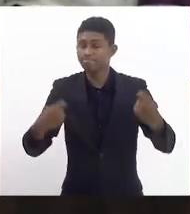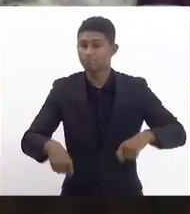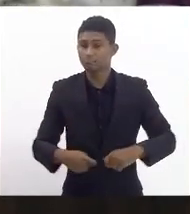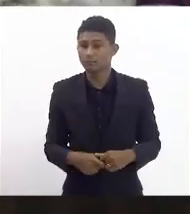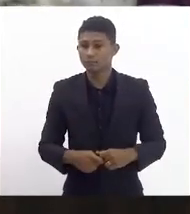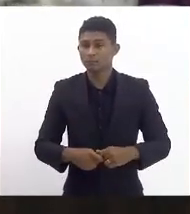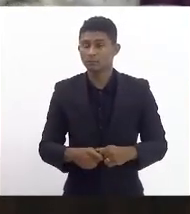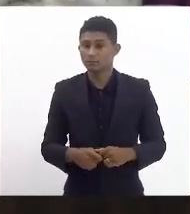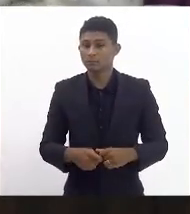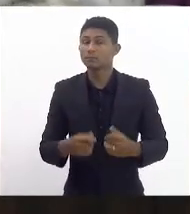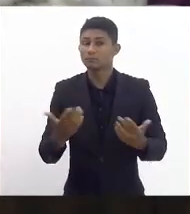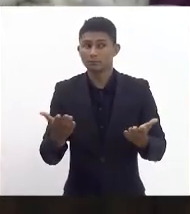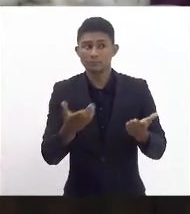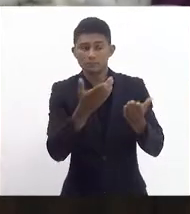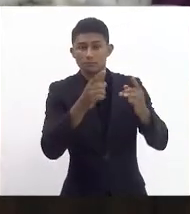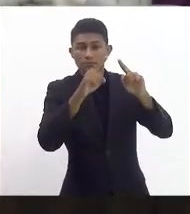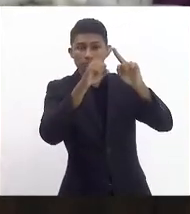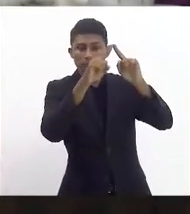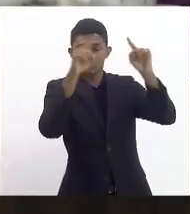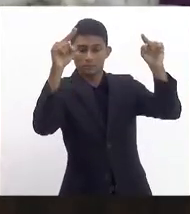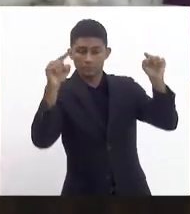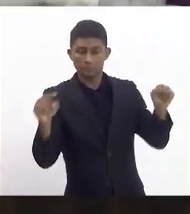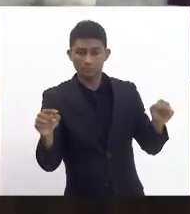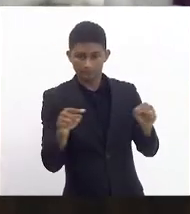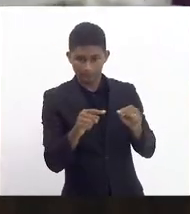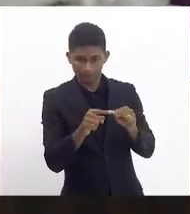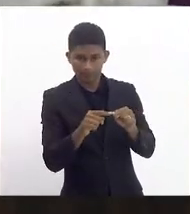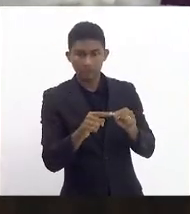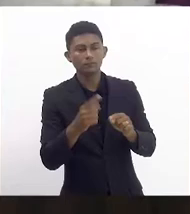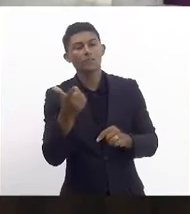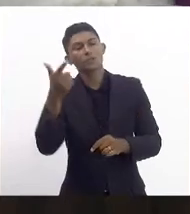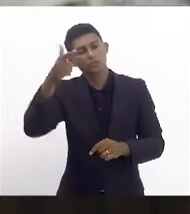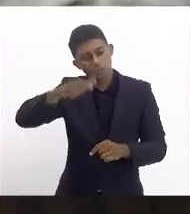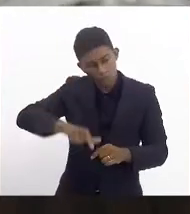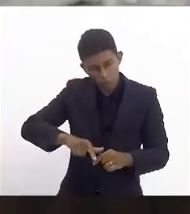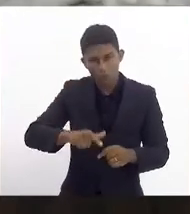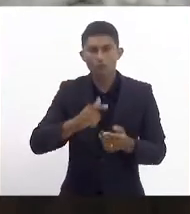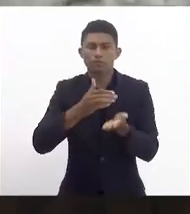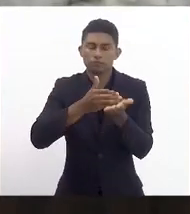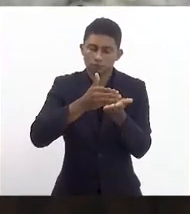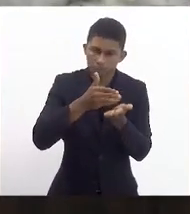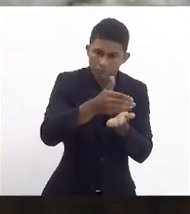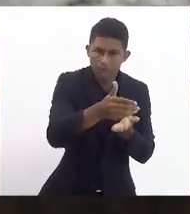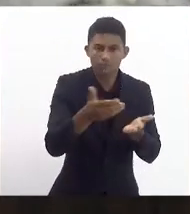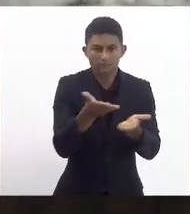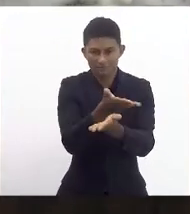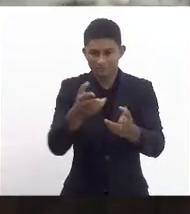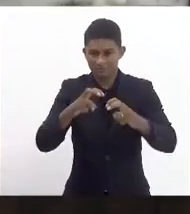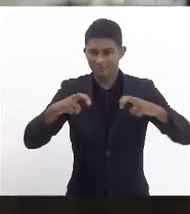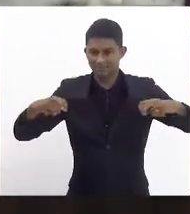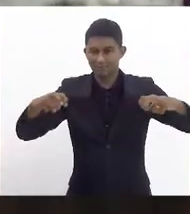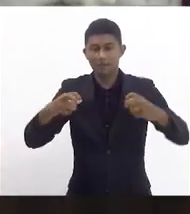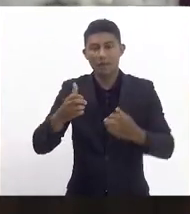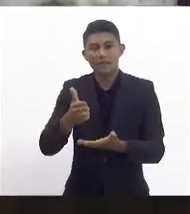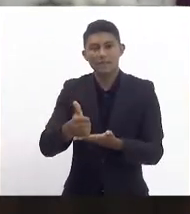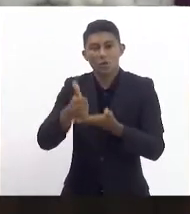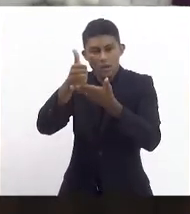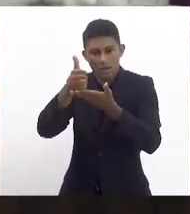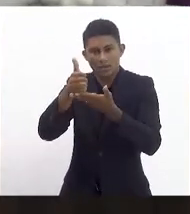Vamos zerar o painel. Vamos zerar. Atenção, assessoria. Vamos deixar encaminhar por